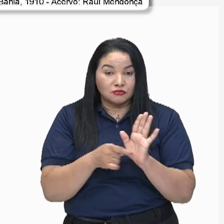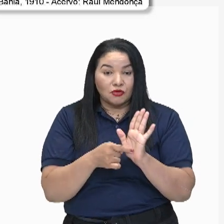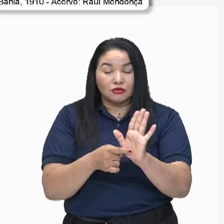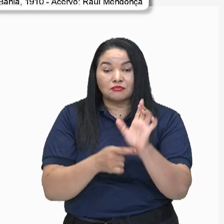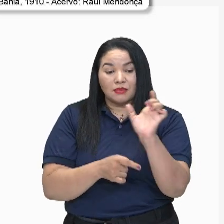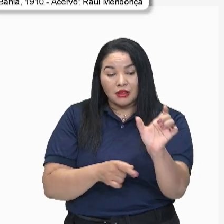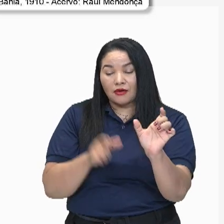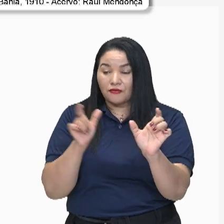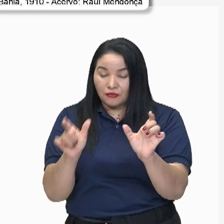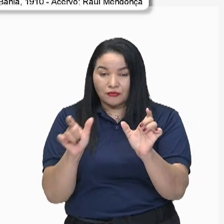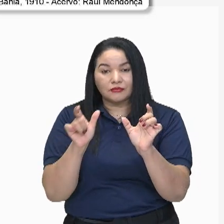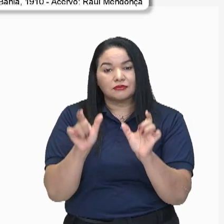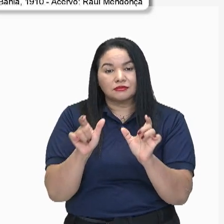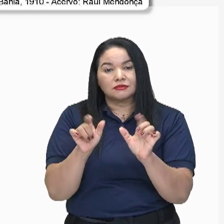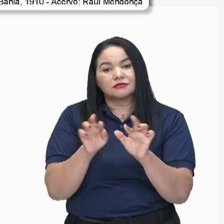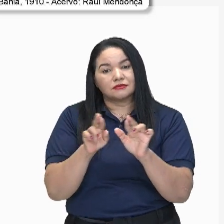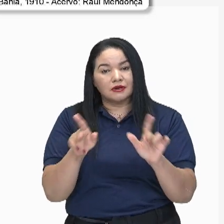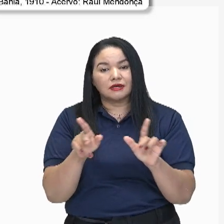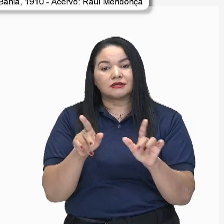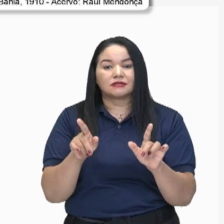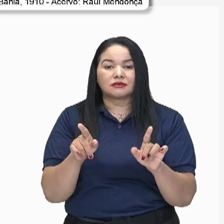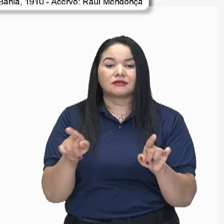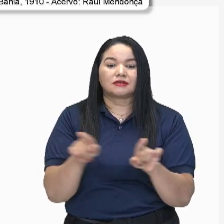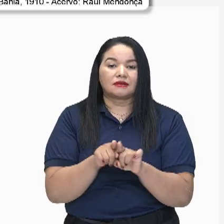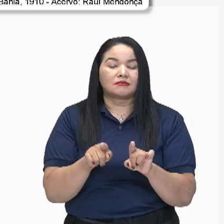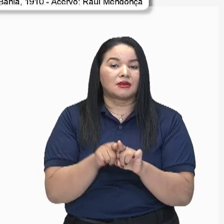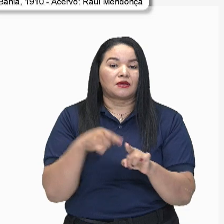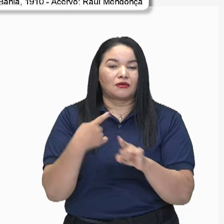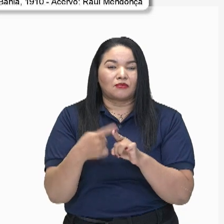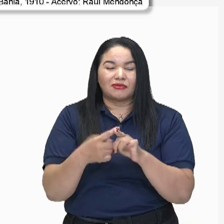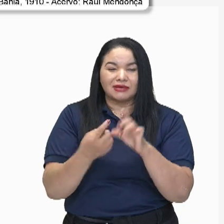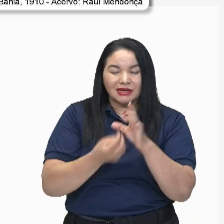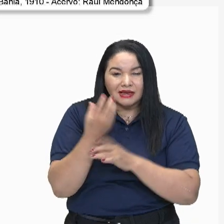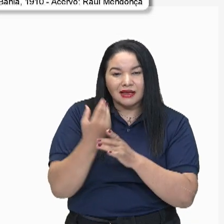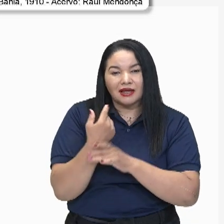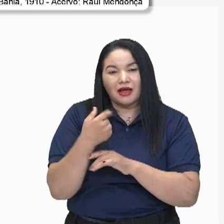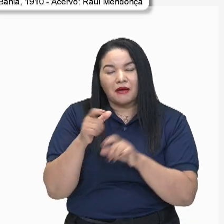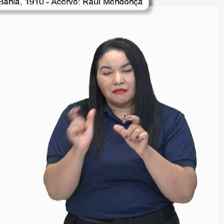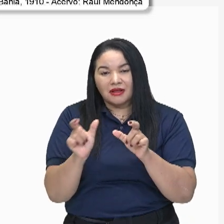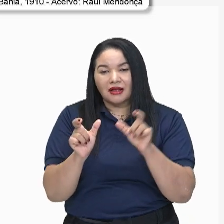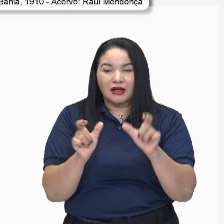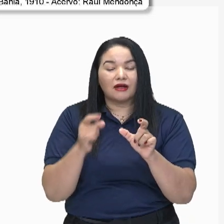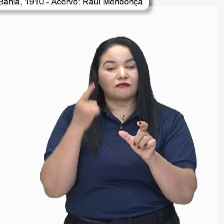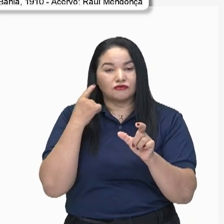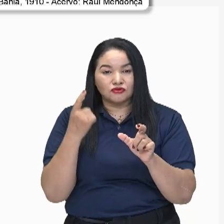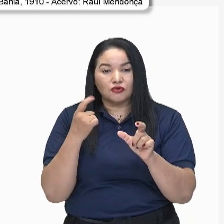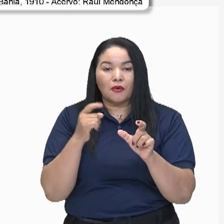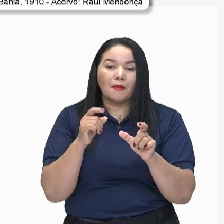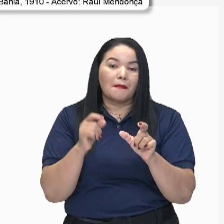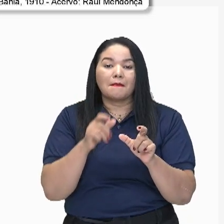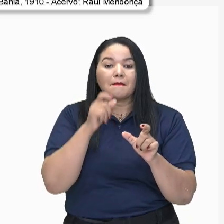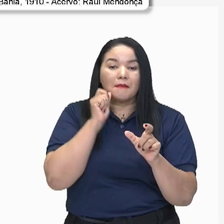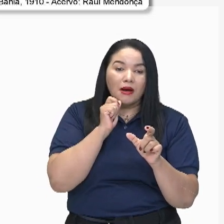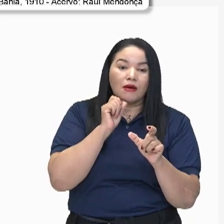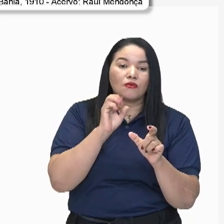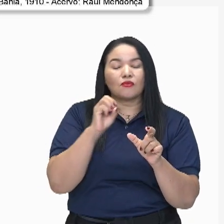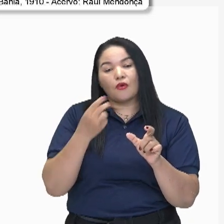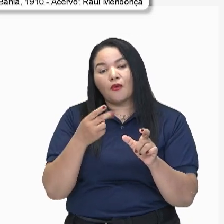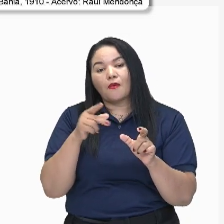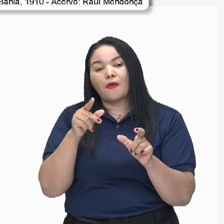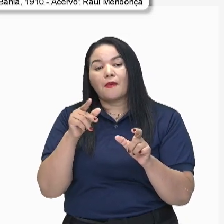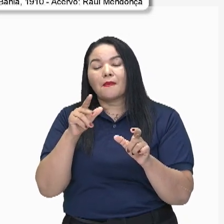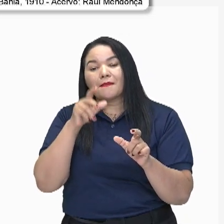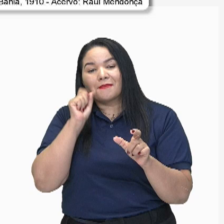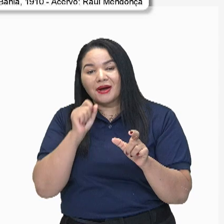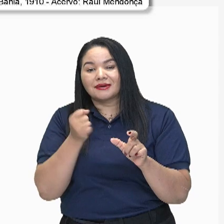esse neologismo do Guimarães Rosa, criar as palavras, buscar a sonoridade, porque pão ou pão é questão de opiniões, não